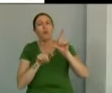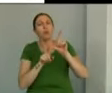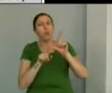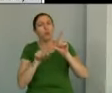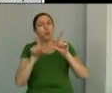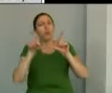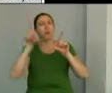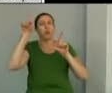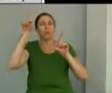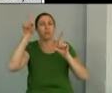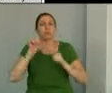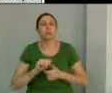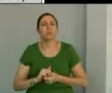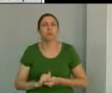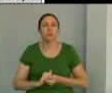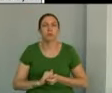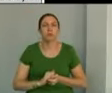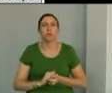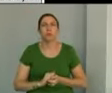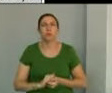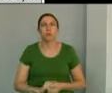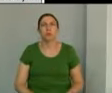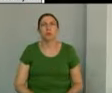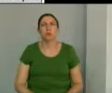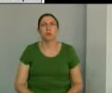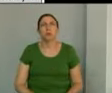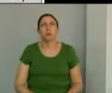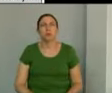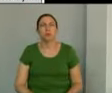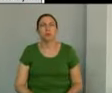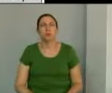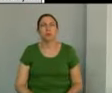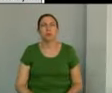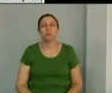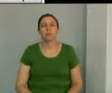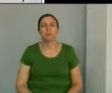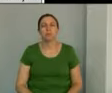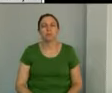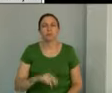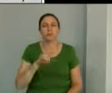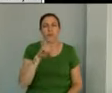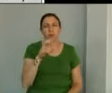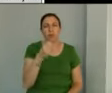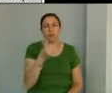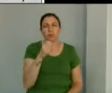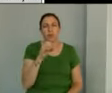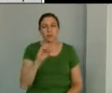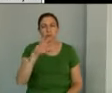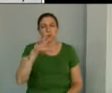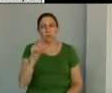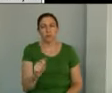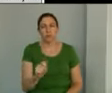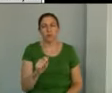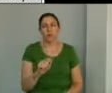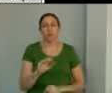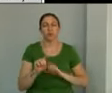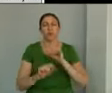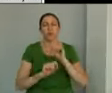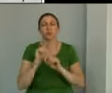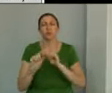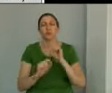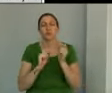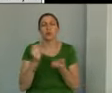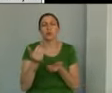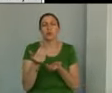evolução. Então, dessa receita agora de 560 milhões, o que o município espera arrecadar? Então, nós dividimos